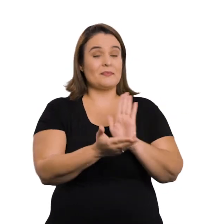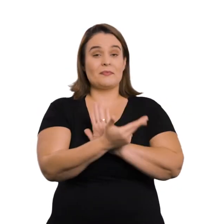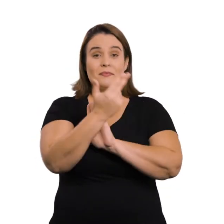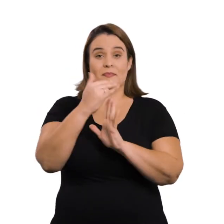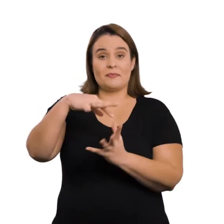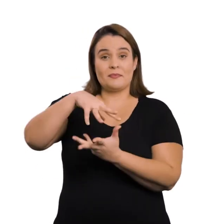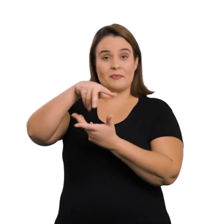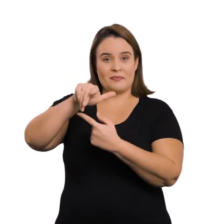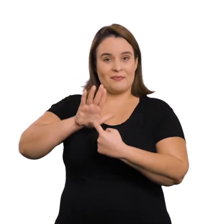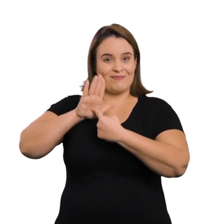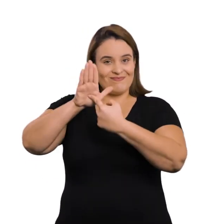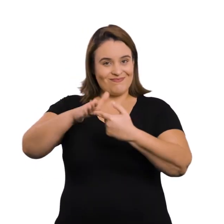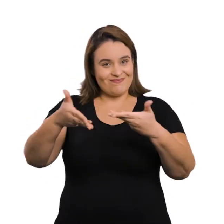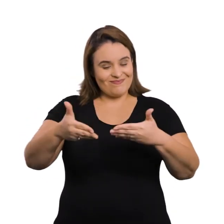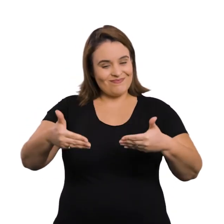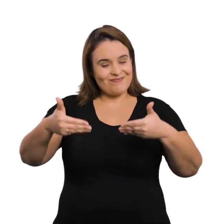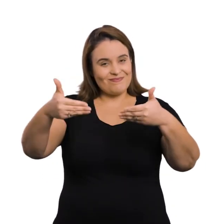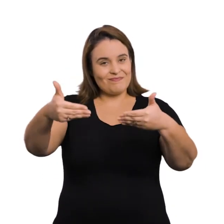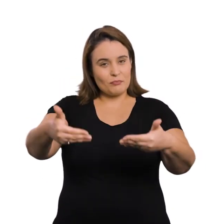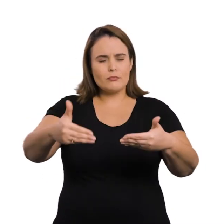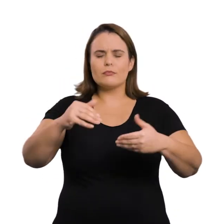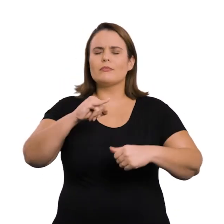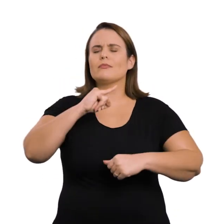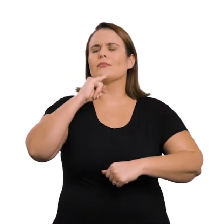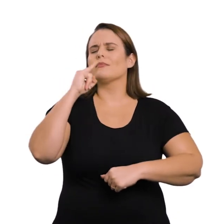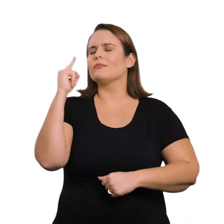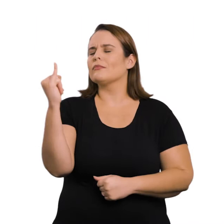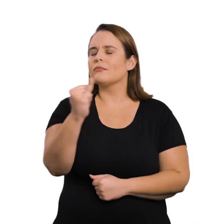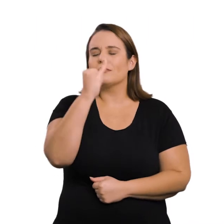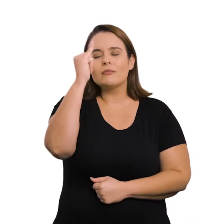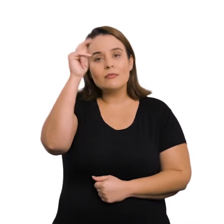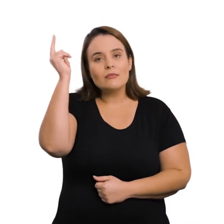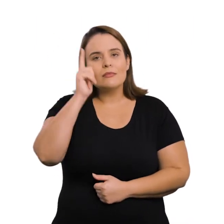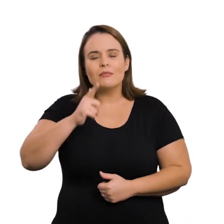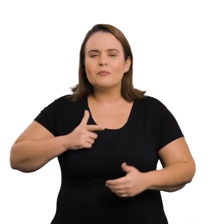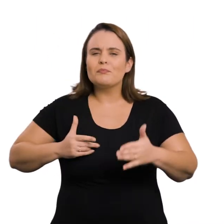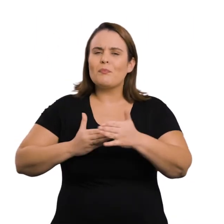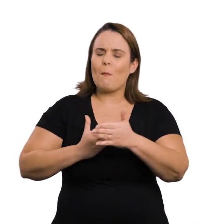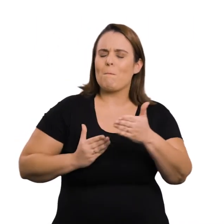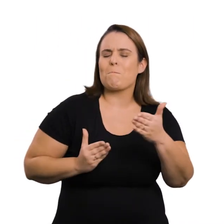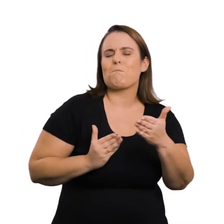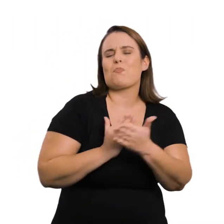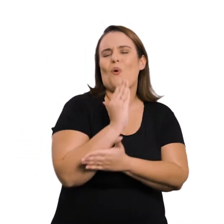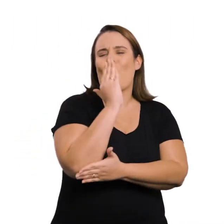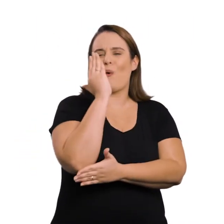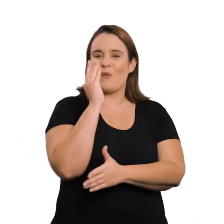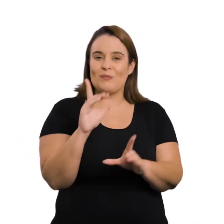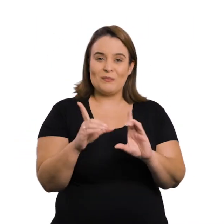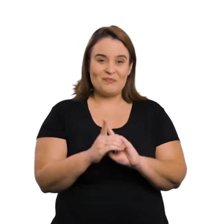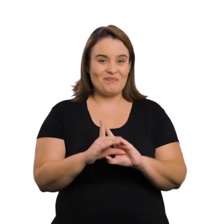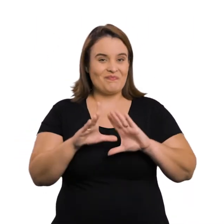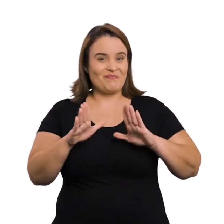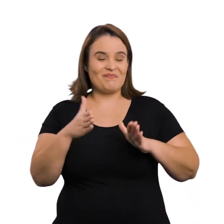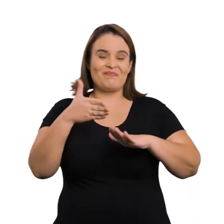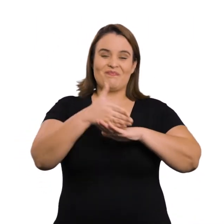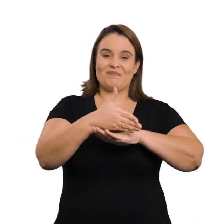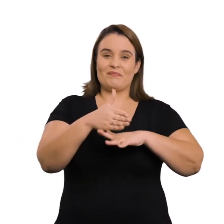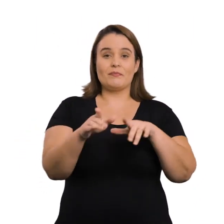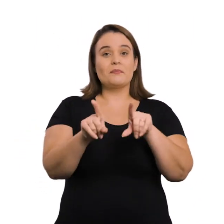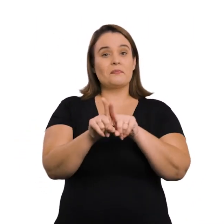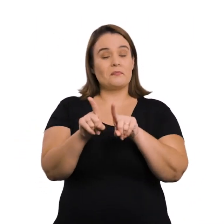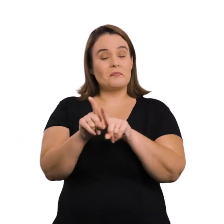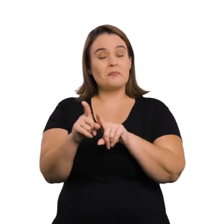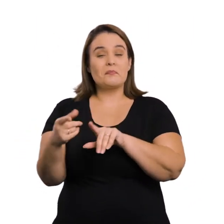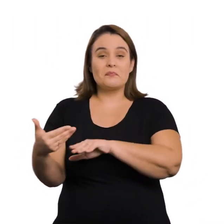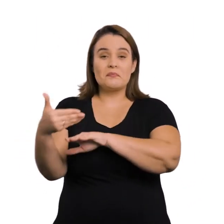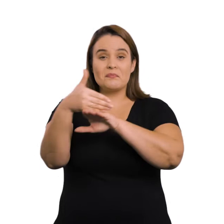universal apresentados a seguir são fundamentais e transversais para a quebra de barreiras, para a democratização do acesso